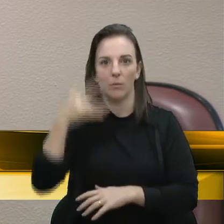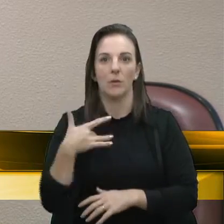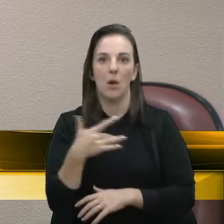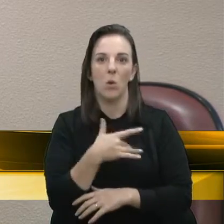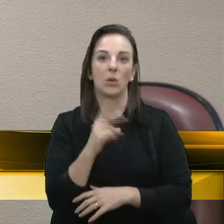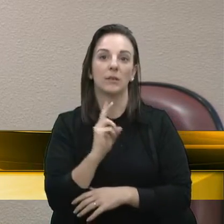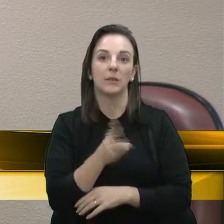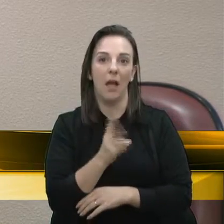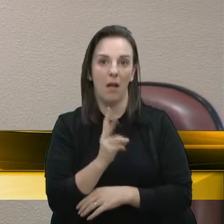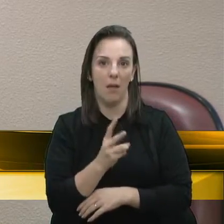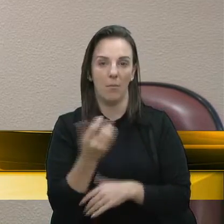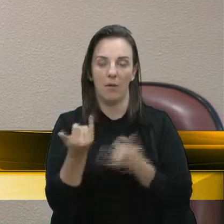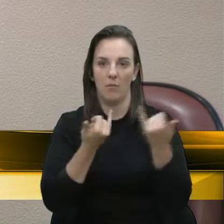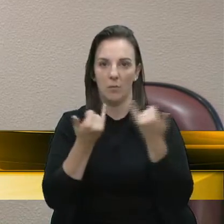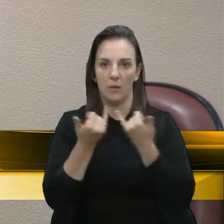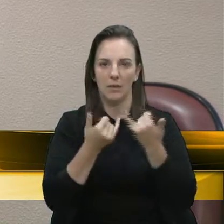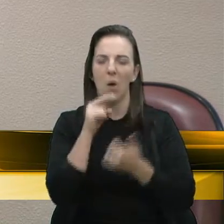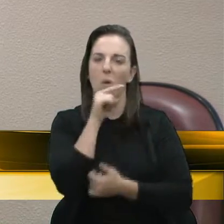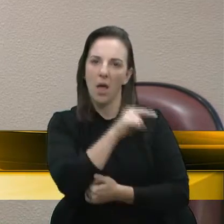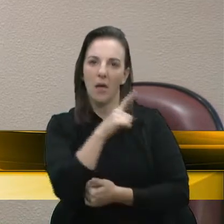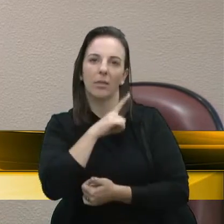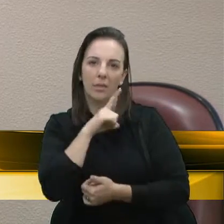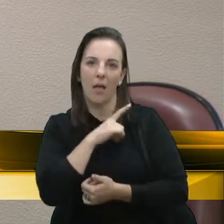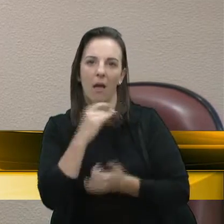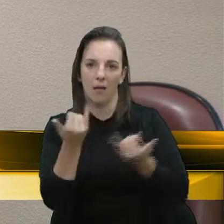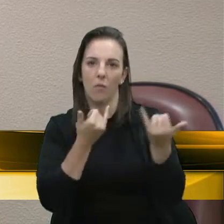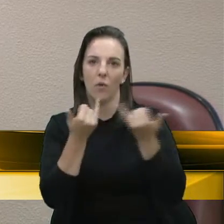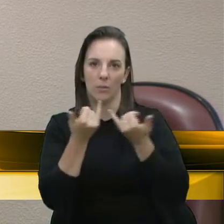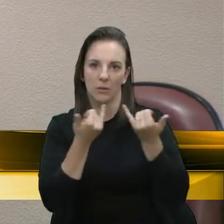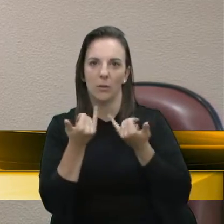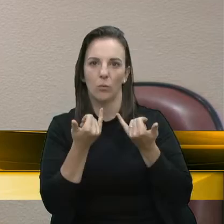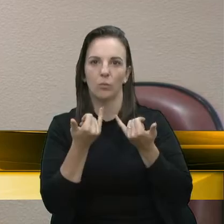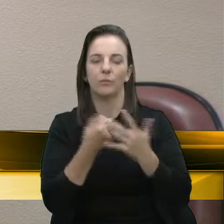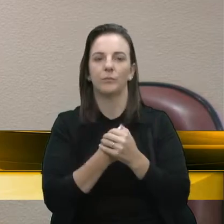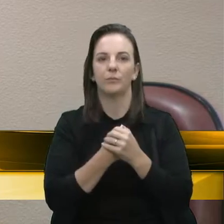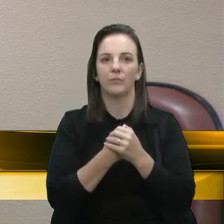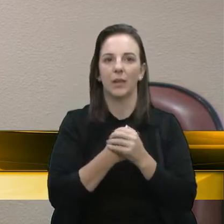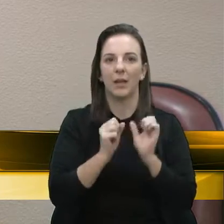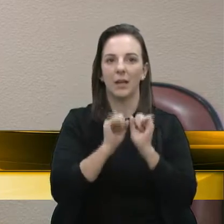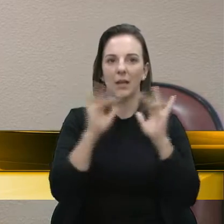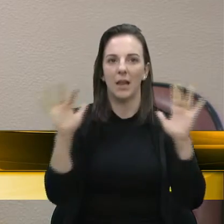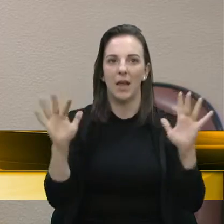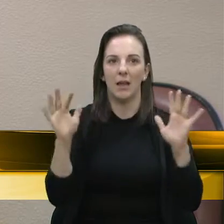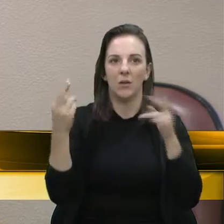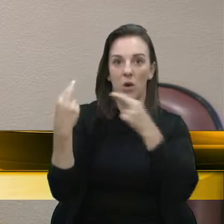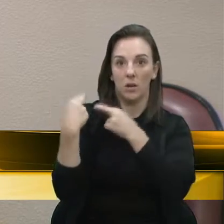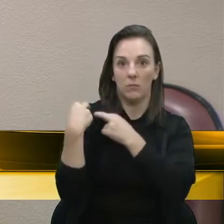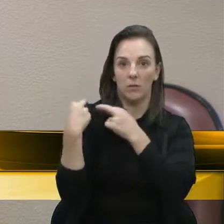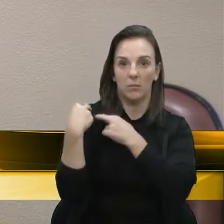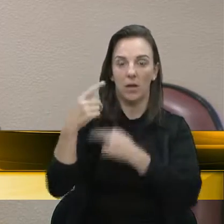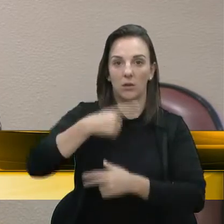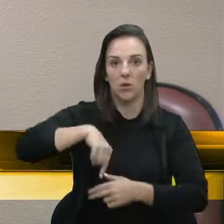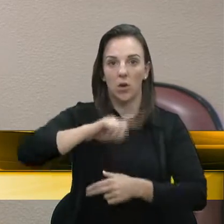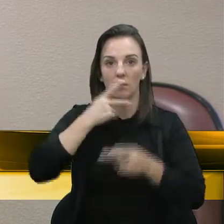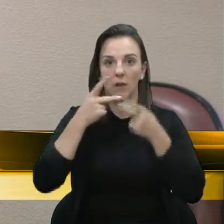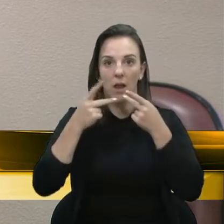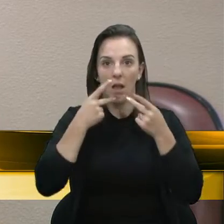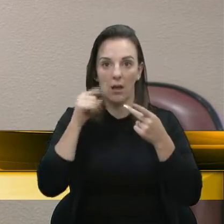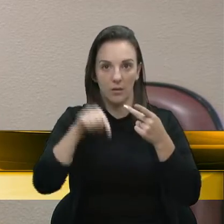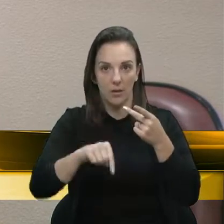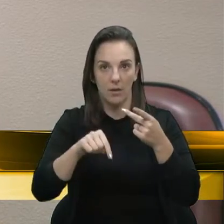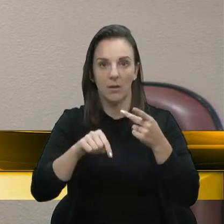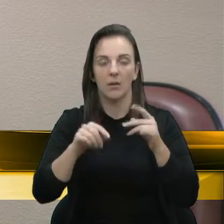ser por lá essa informação e, obviamente, que pela responsabilidade que a gente está ouvindo falar tanto aqui dos nossos vereadores, também